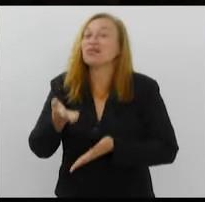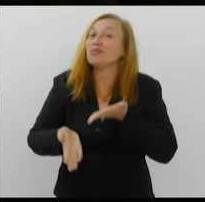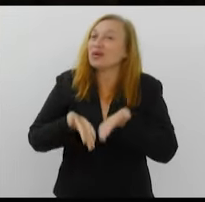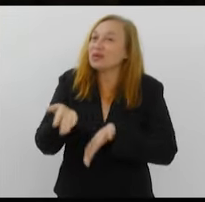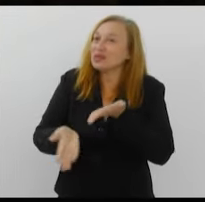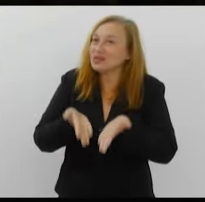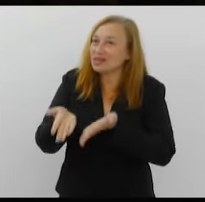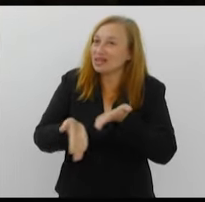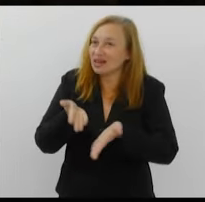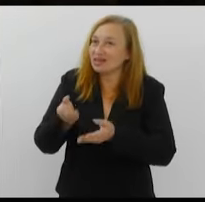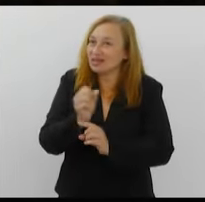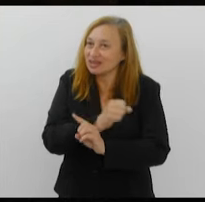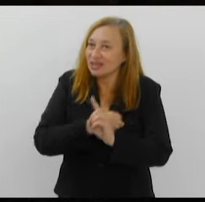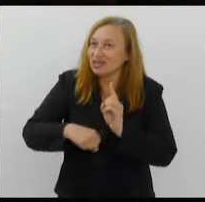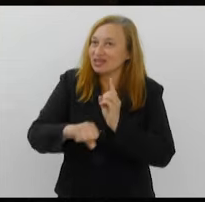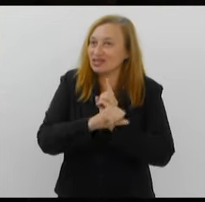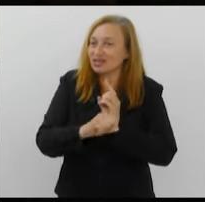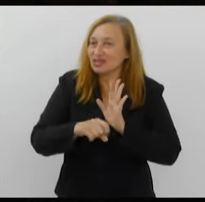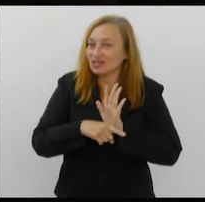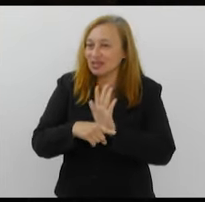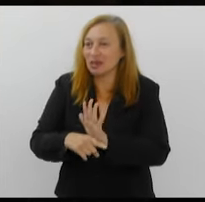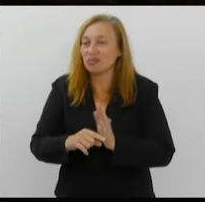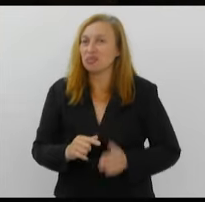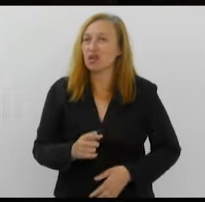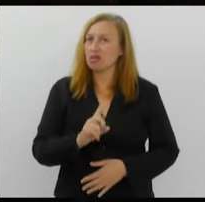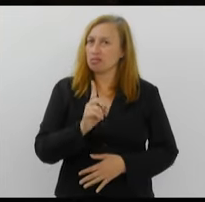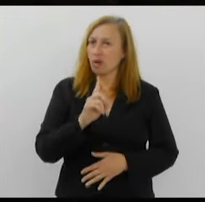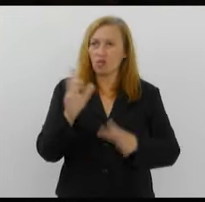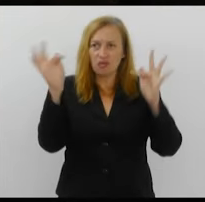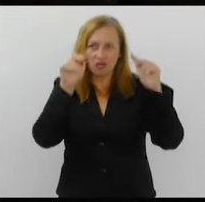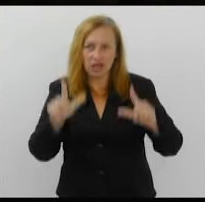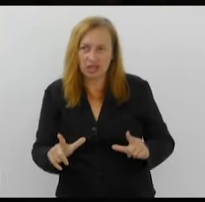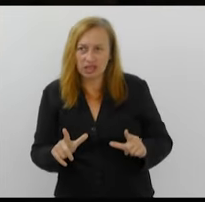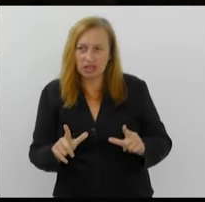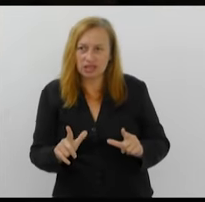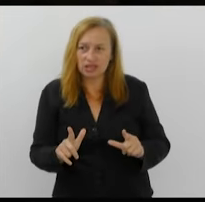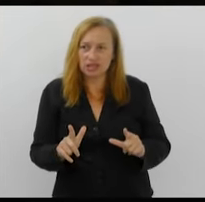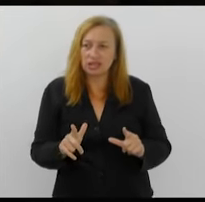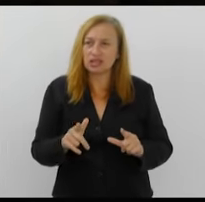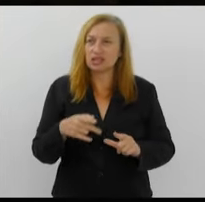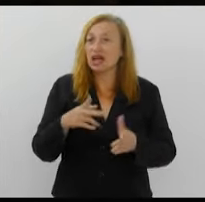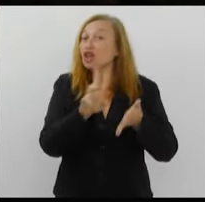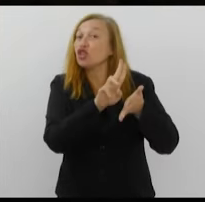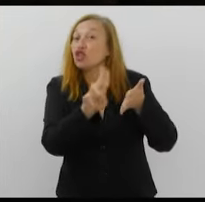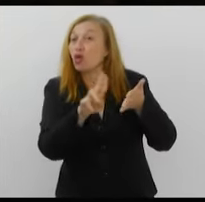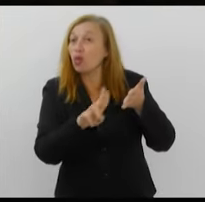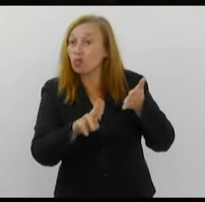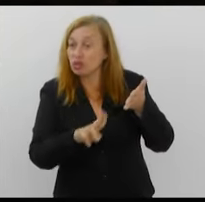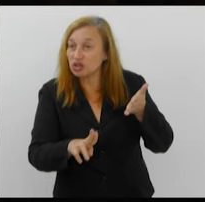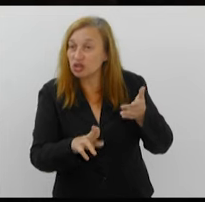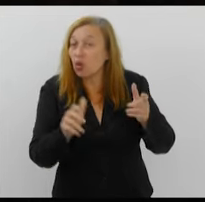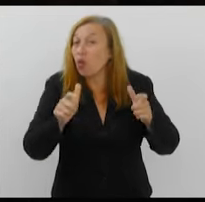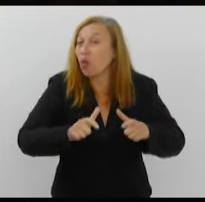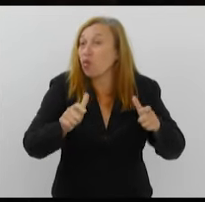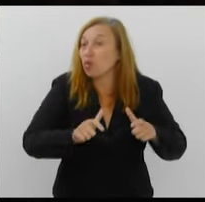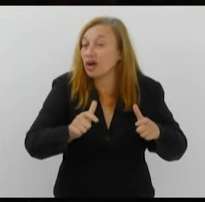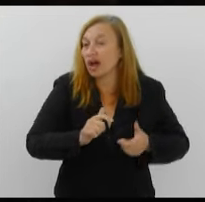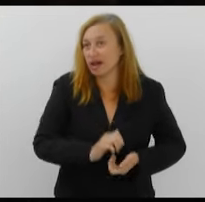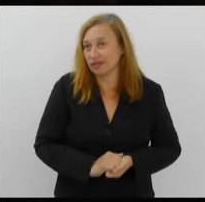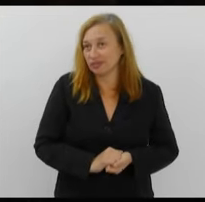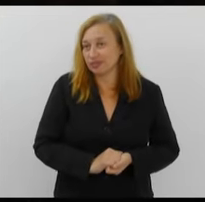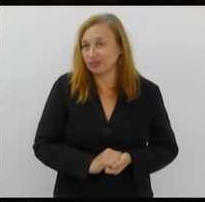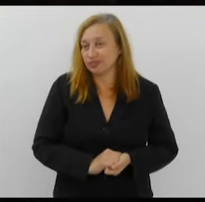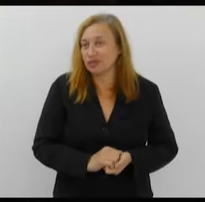da assistência social. Não satisfeito em não dar justificativa de onde